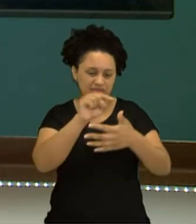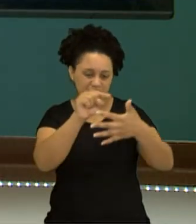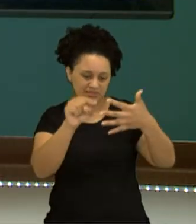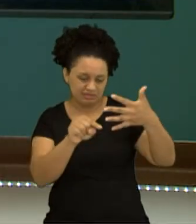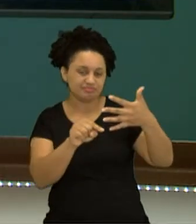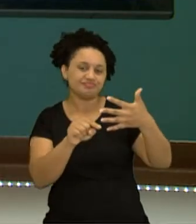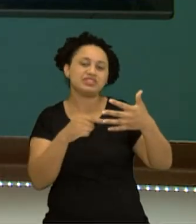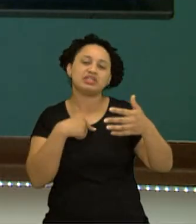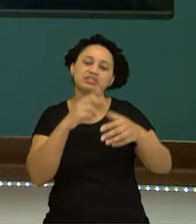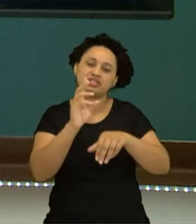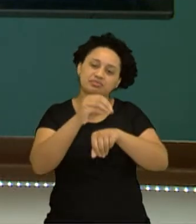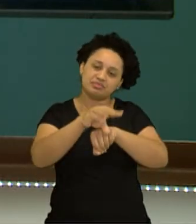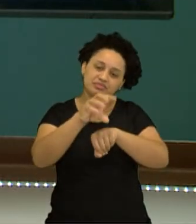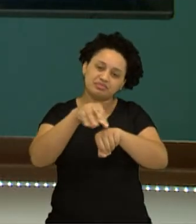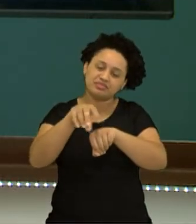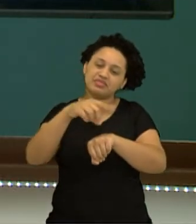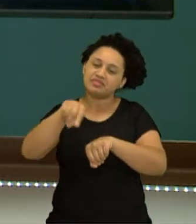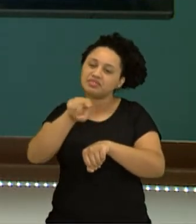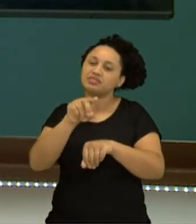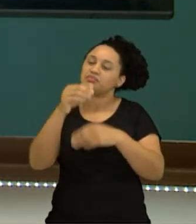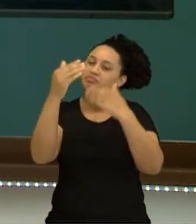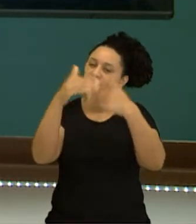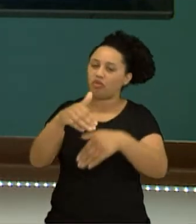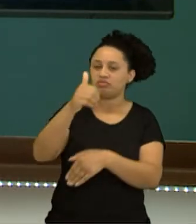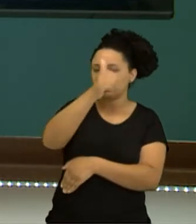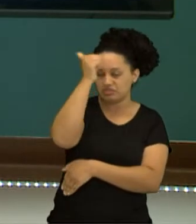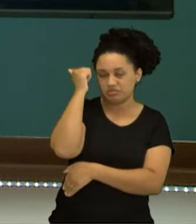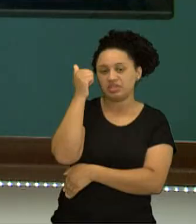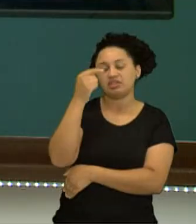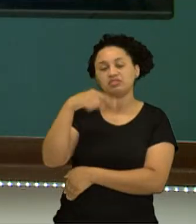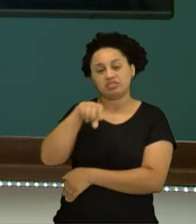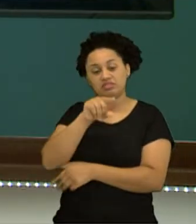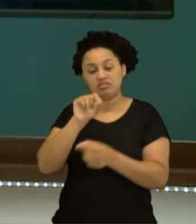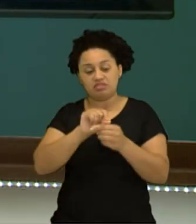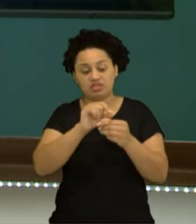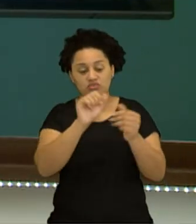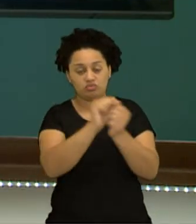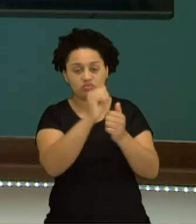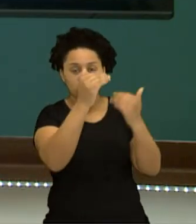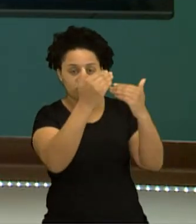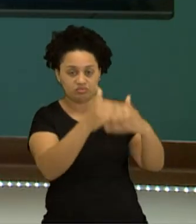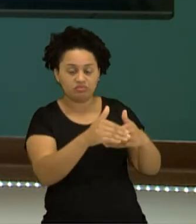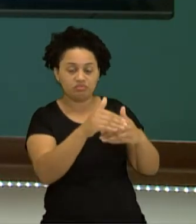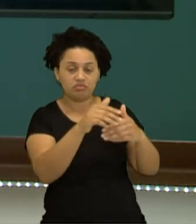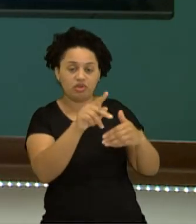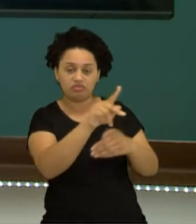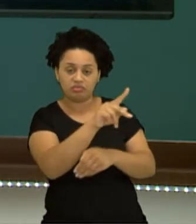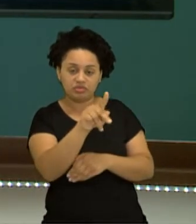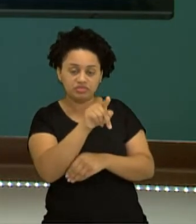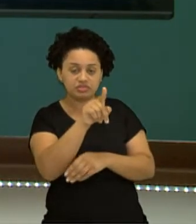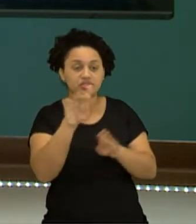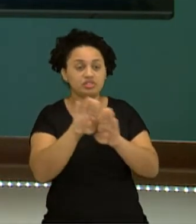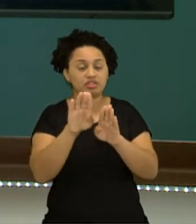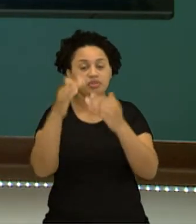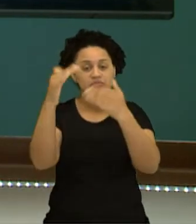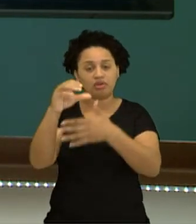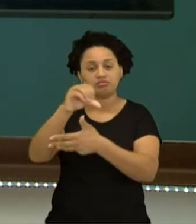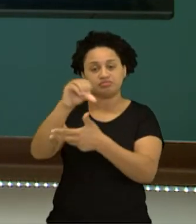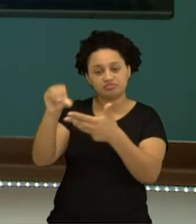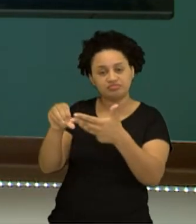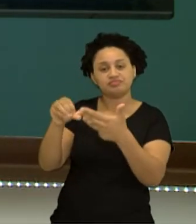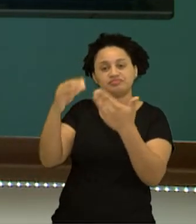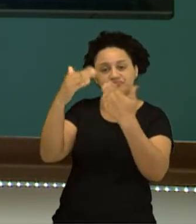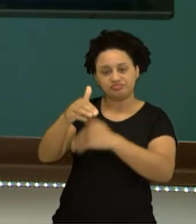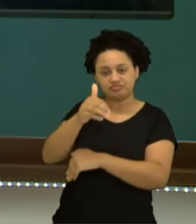uma dicasinha para vocês dessas provas que vocês vão fazer com o professor e também das provas de vestibular e Enem, que normalmente